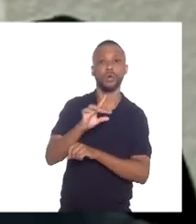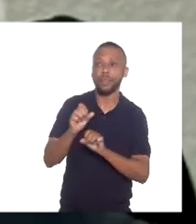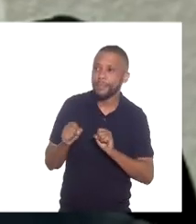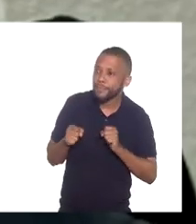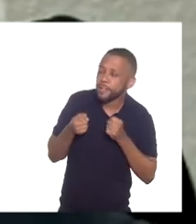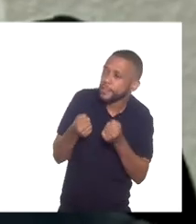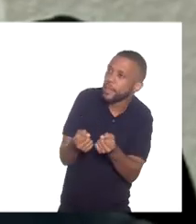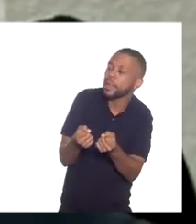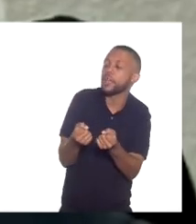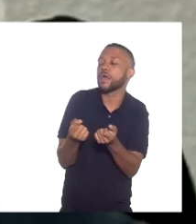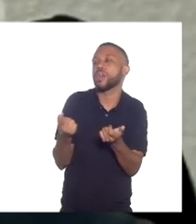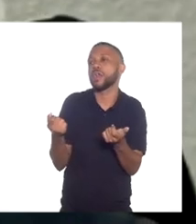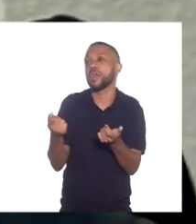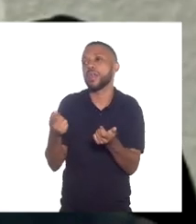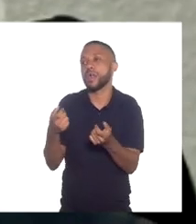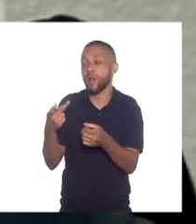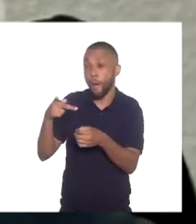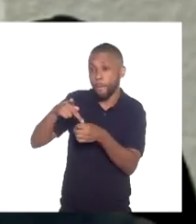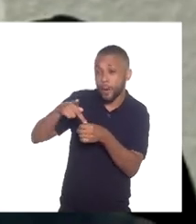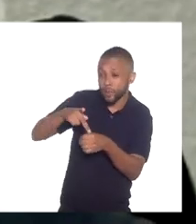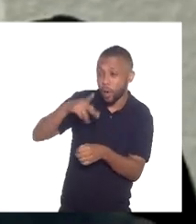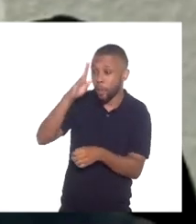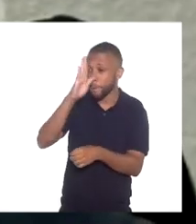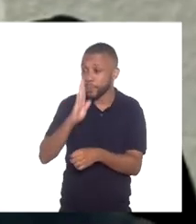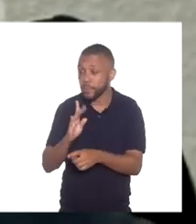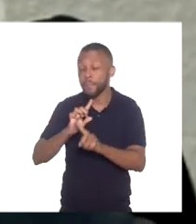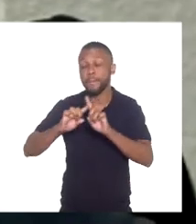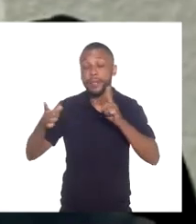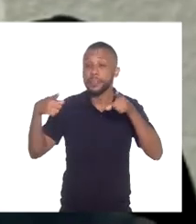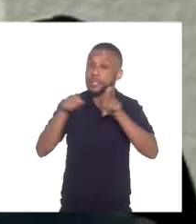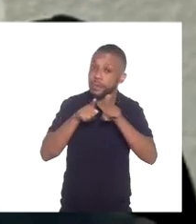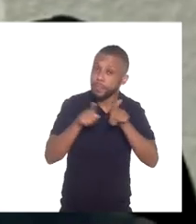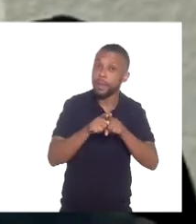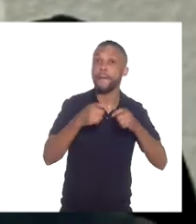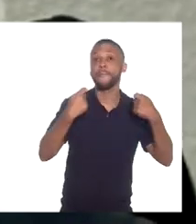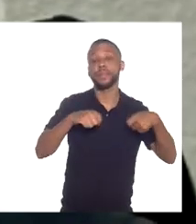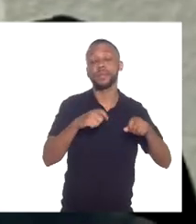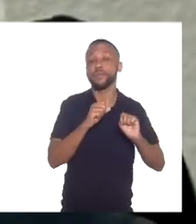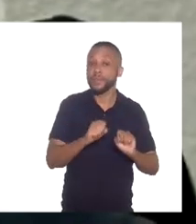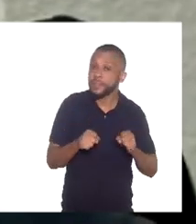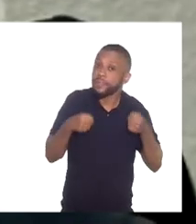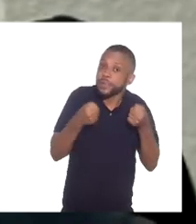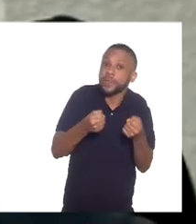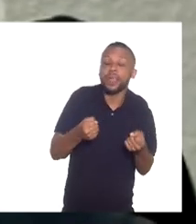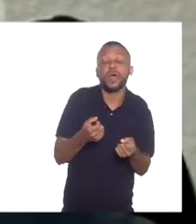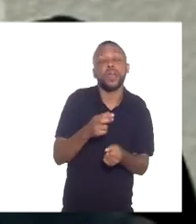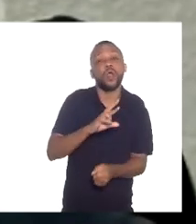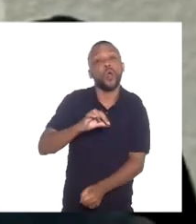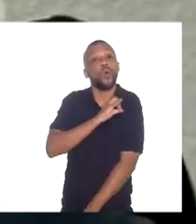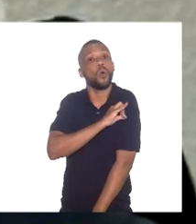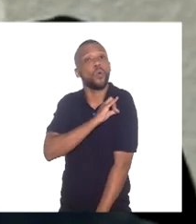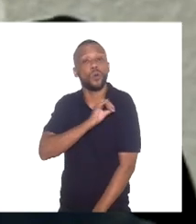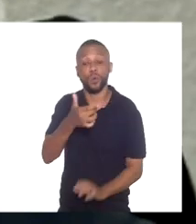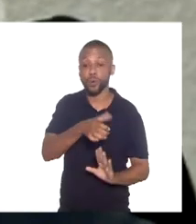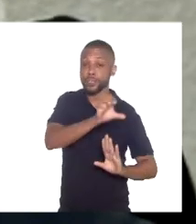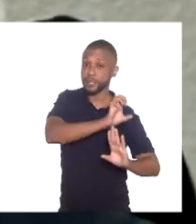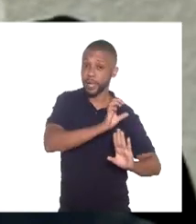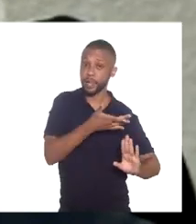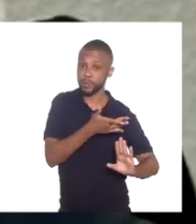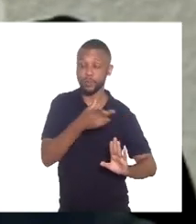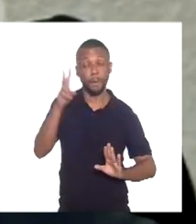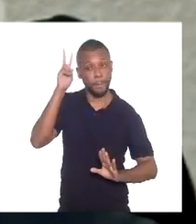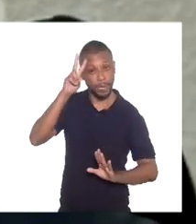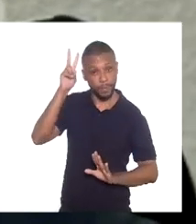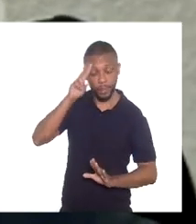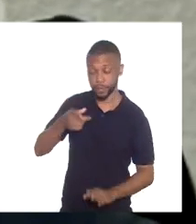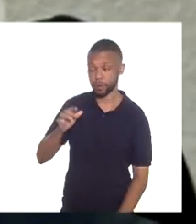a gente vai continuar defendendo o Brasil, mas a gente tem que defender também o Estado do Rio de Janeiro. Só terminando com o Getúlio, que adorava discutir o